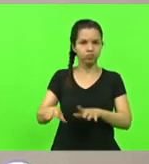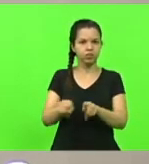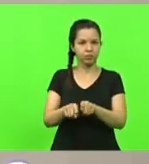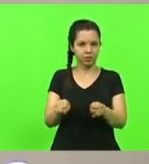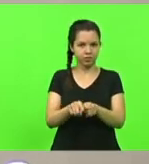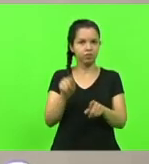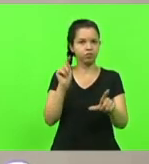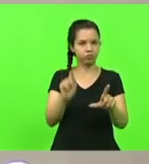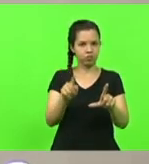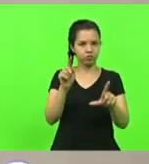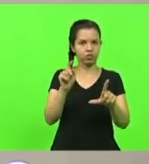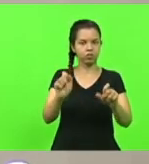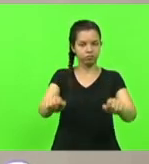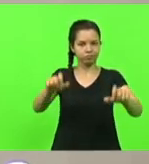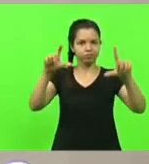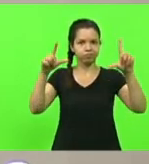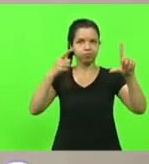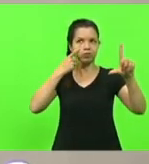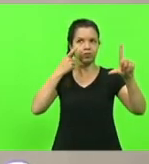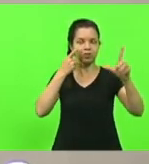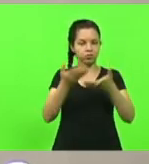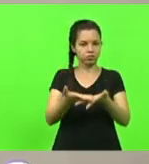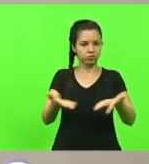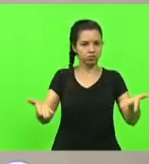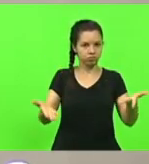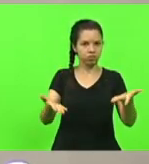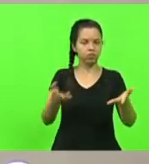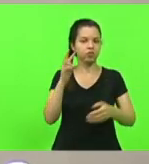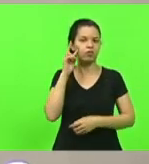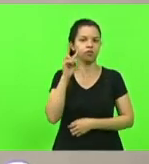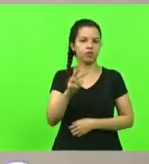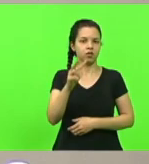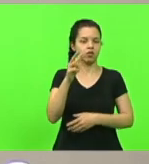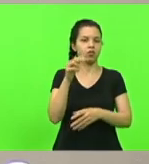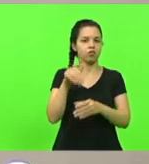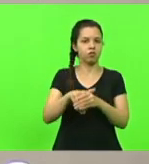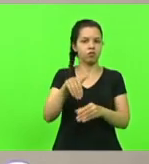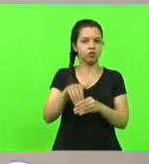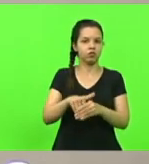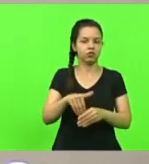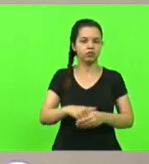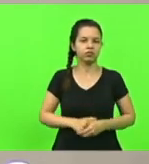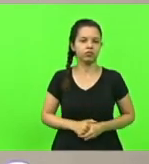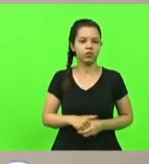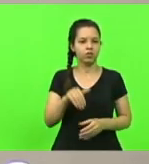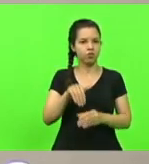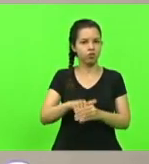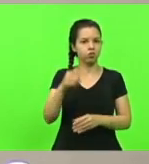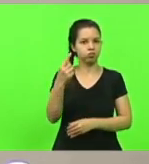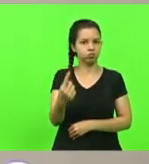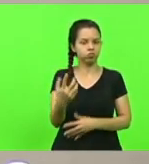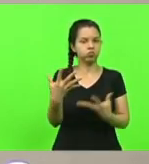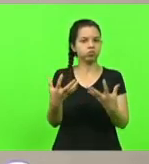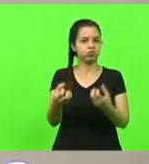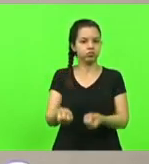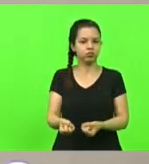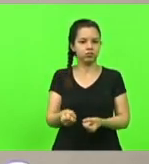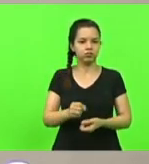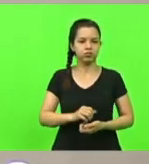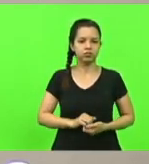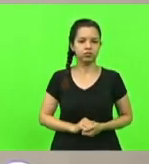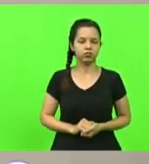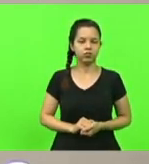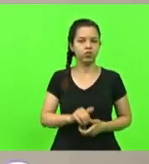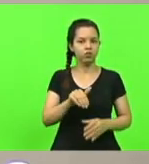Peço a assessoria que abra o painel para que os senhores e senhoras deputados possam exercer seu direito de voto. Quem vota um, vota a favor. Quem